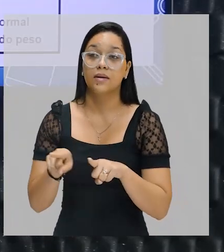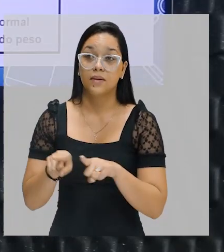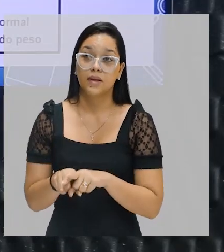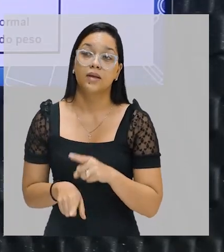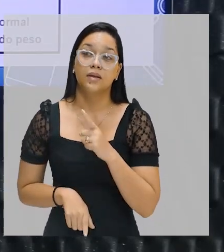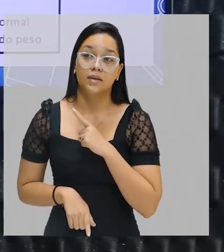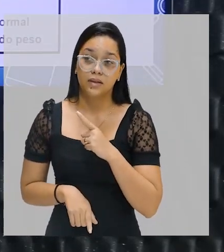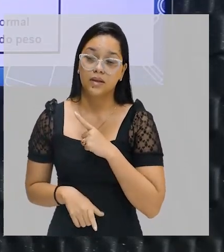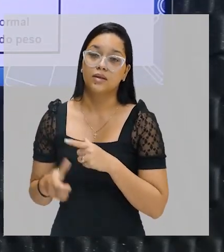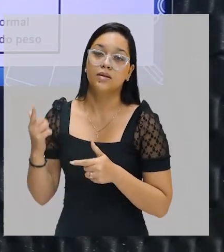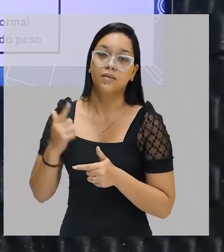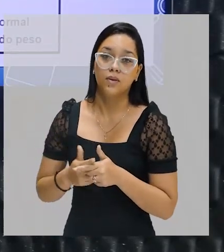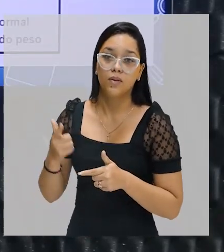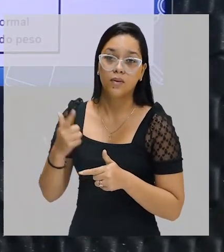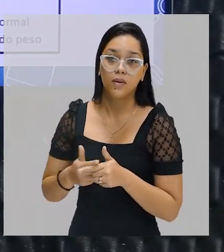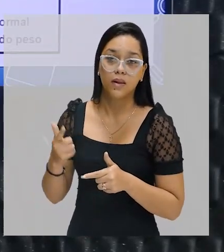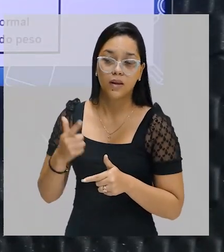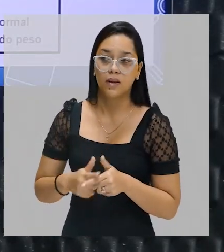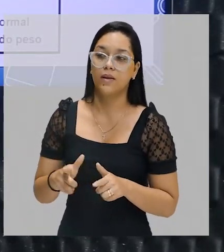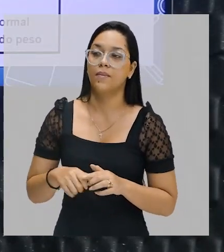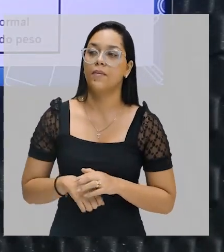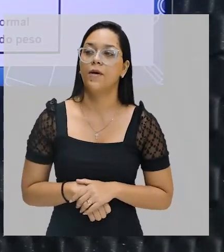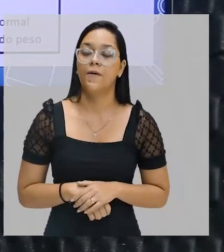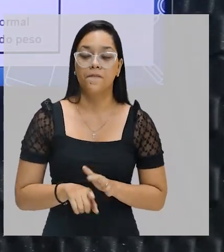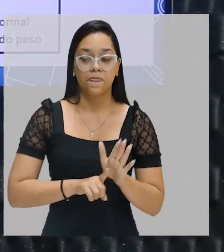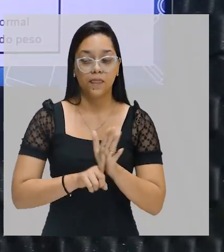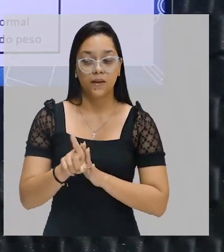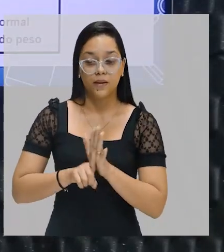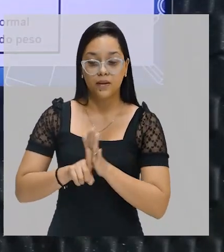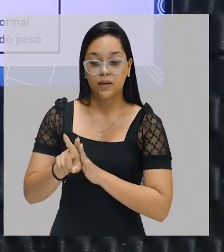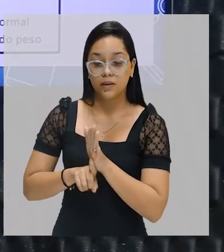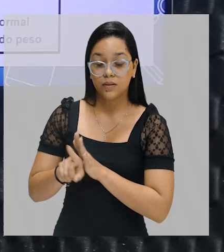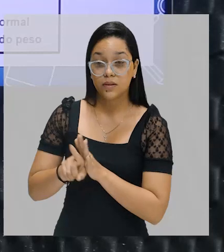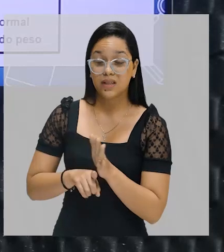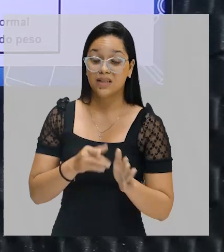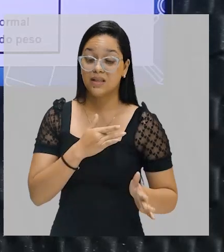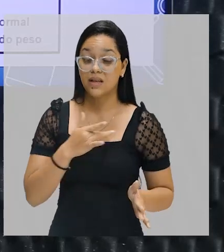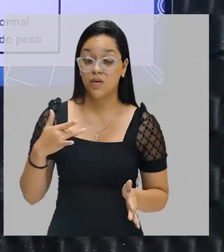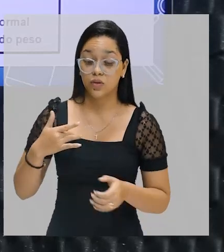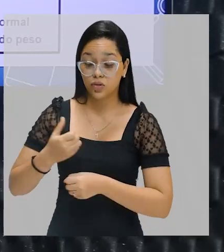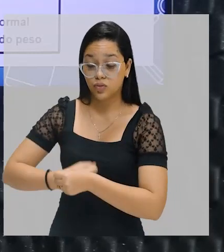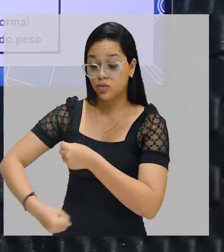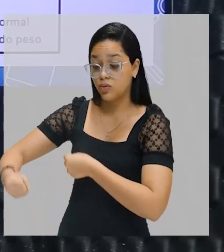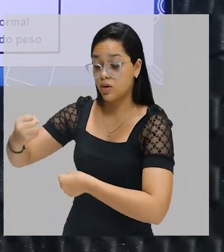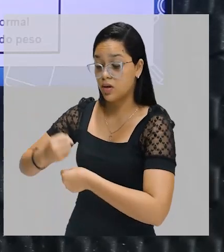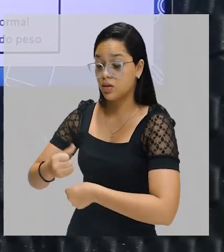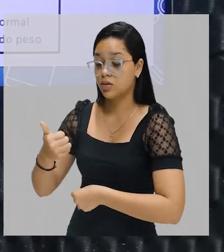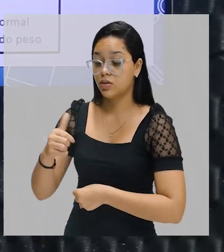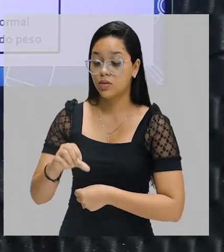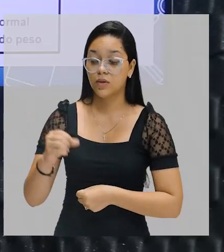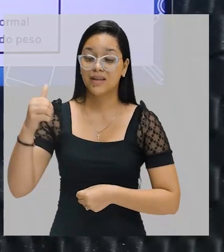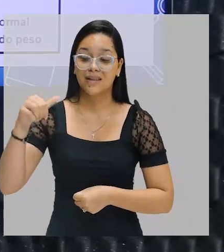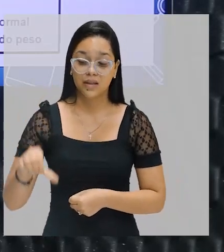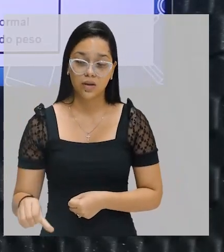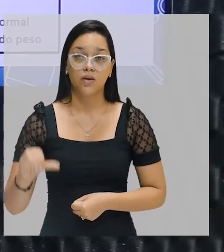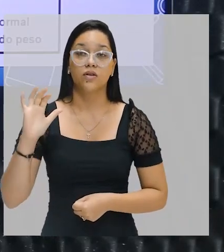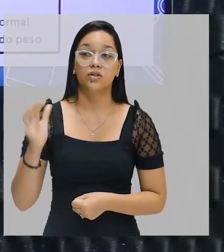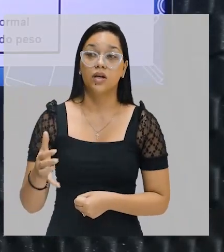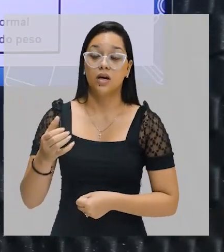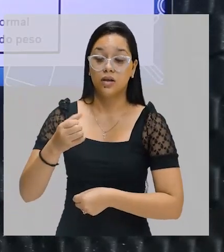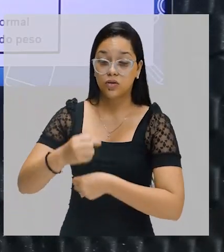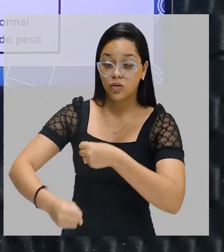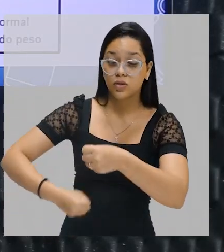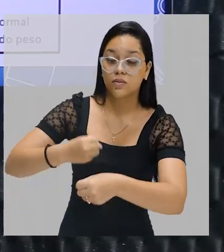ainda mais esse problema. Tá? Que essa pesquisa é uma pesquisa nacional de saúde do ano de 2019. Nós já estamos